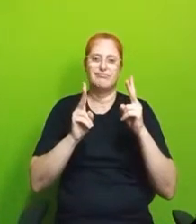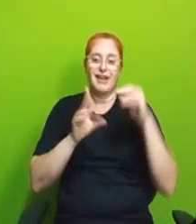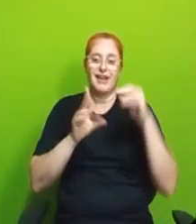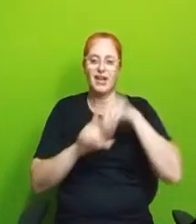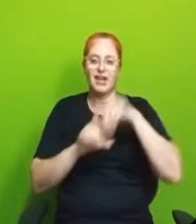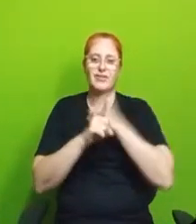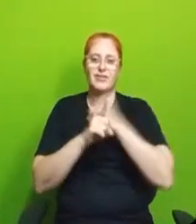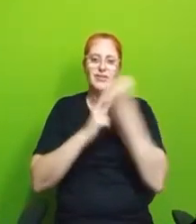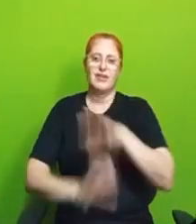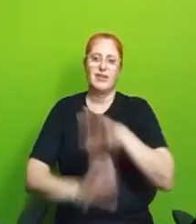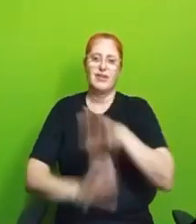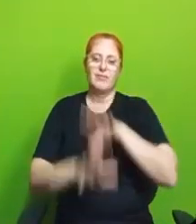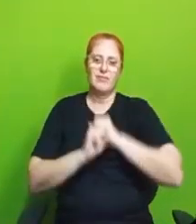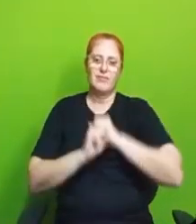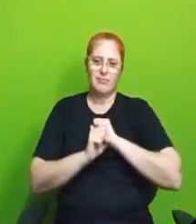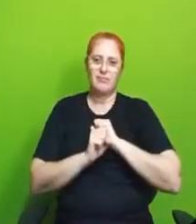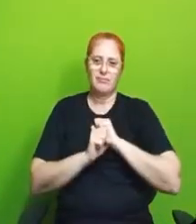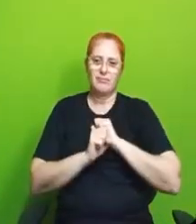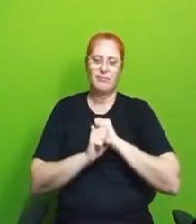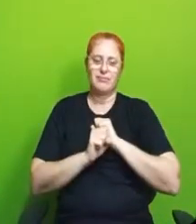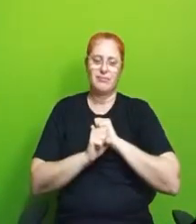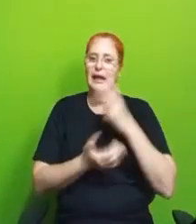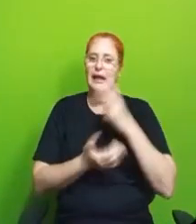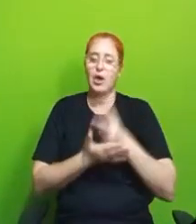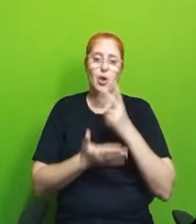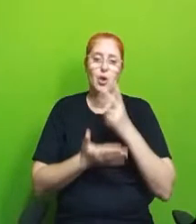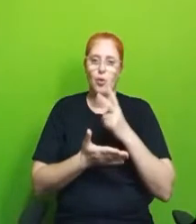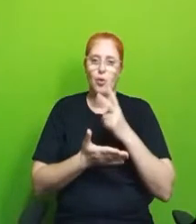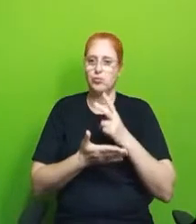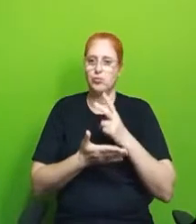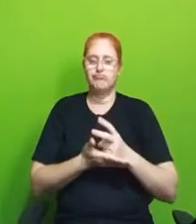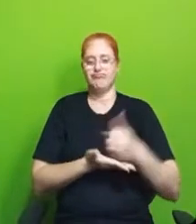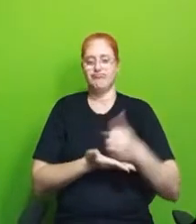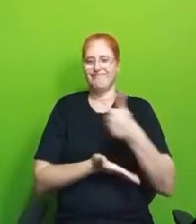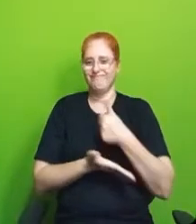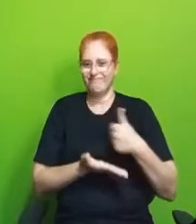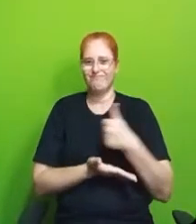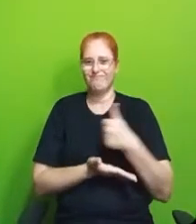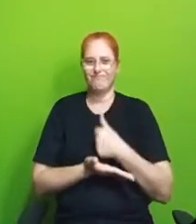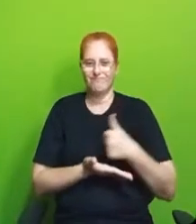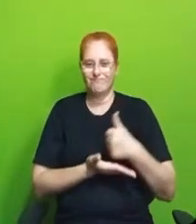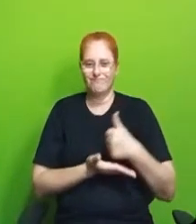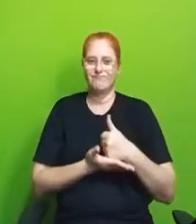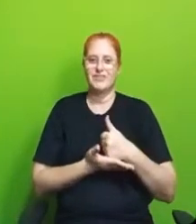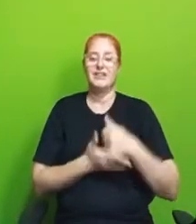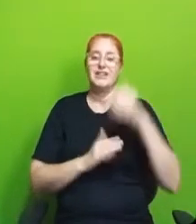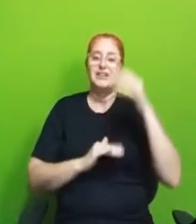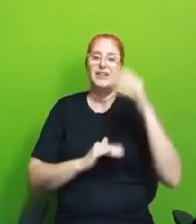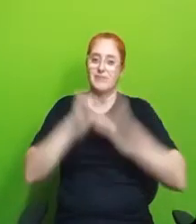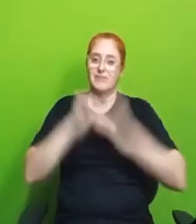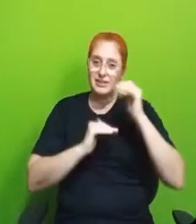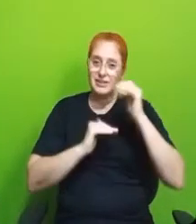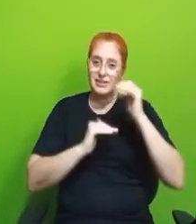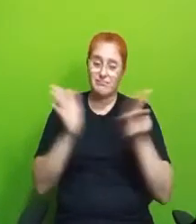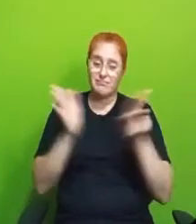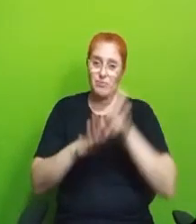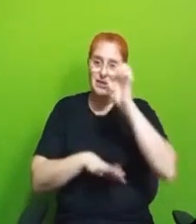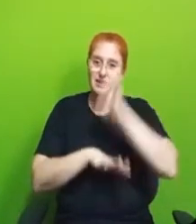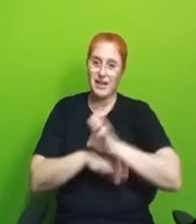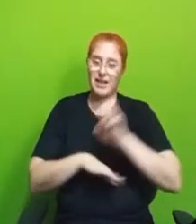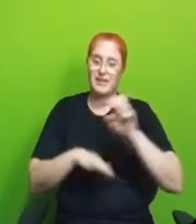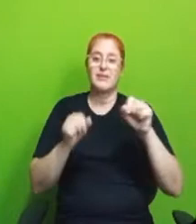apropriação, né, se mantém e se sustenta e é praticada pelo próprio Estado para realizar políticas públicas